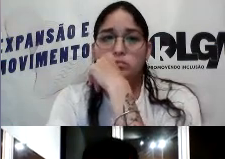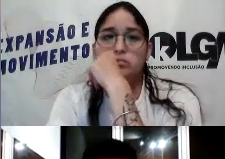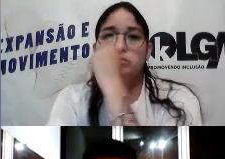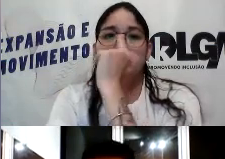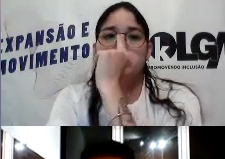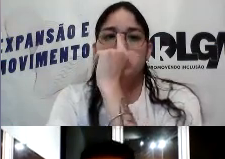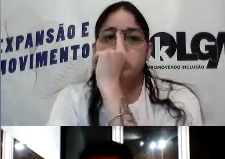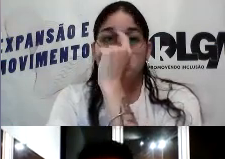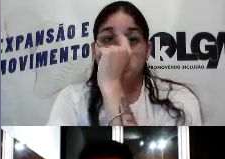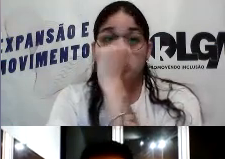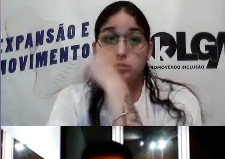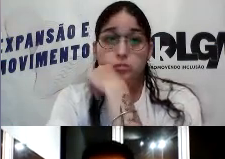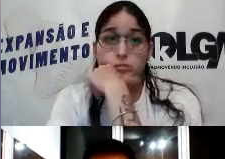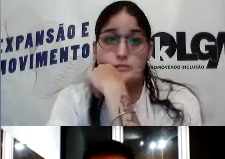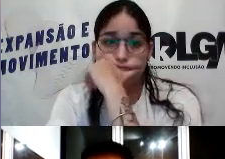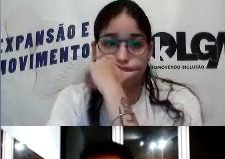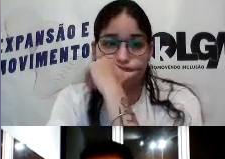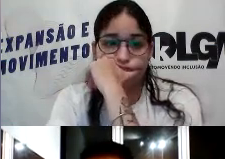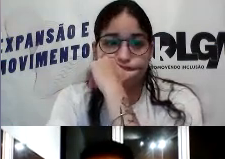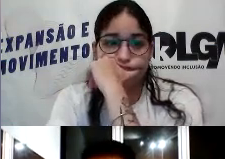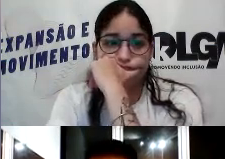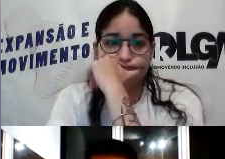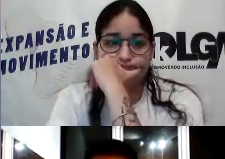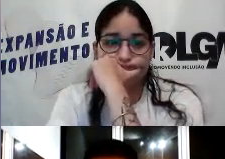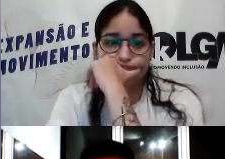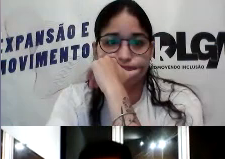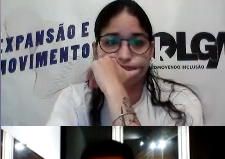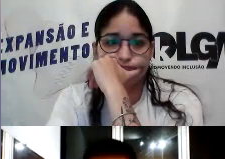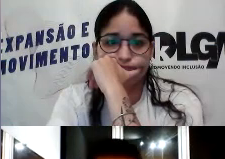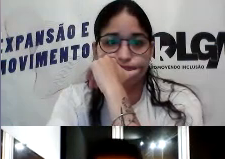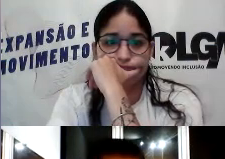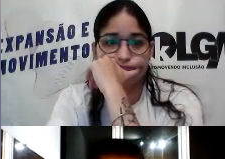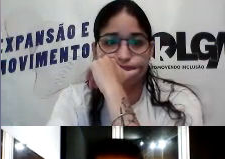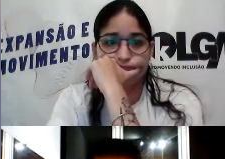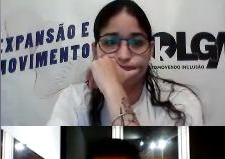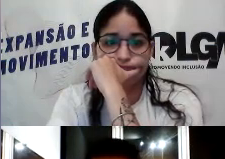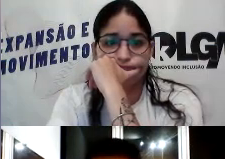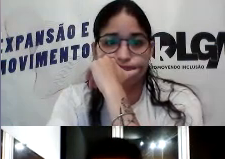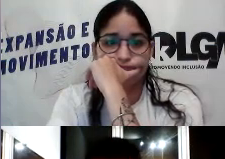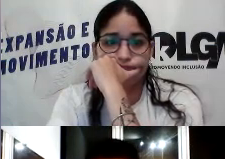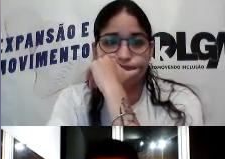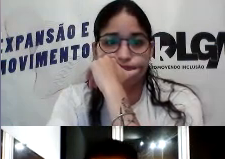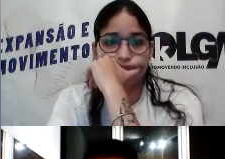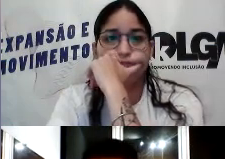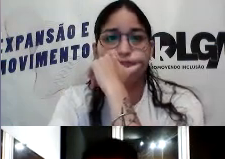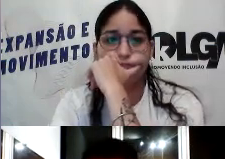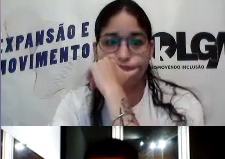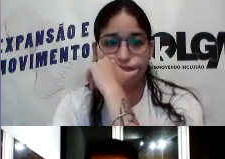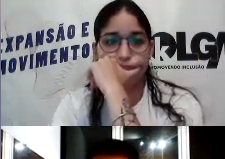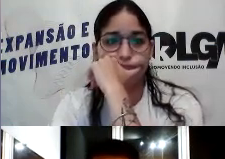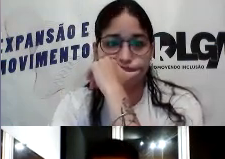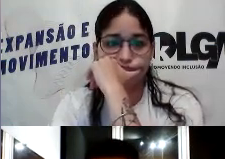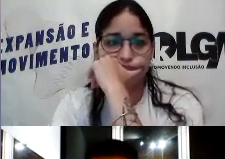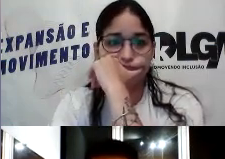importa. Não é só uma possibilidade, eu me comunico bem. Não. é uma questão de obrigação. O profissional da